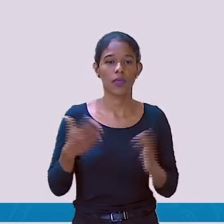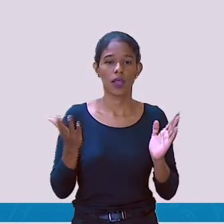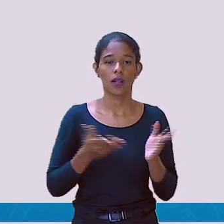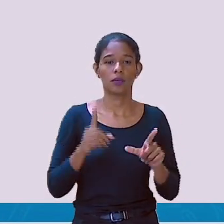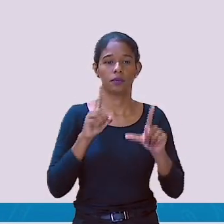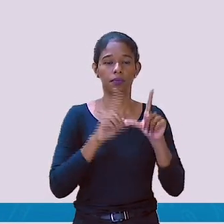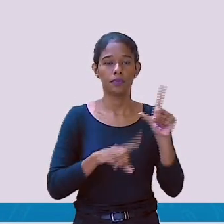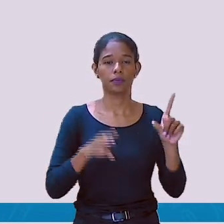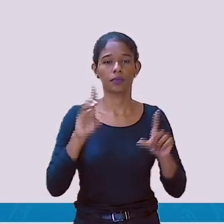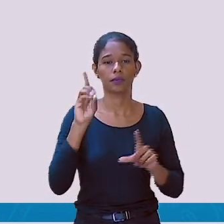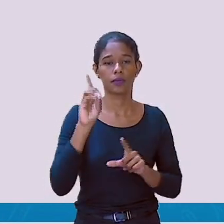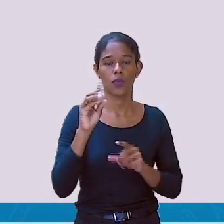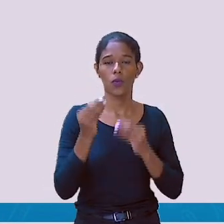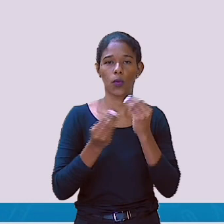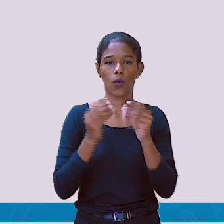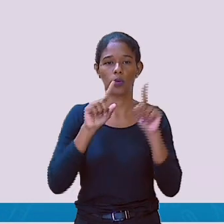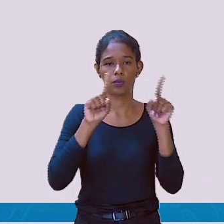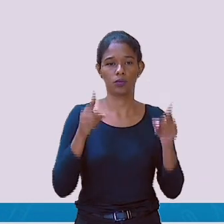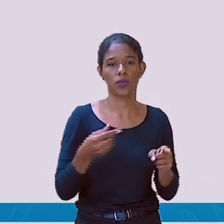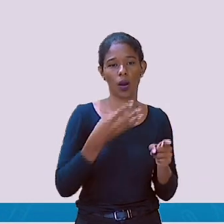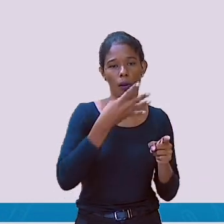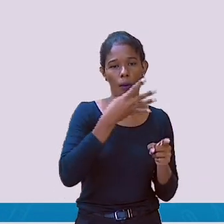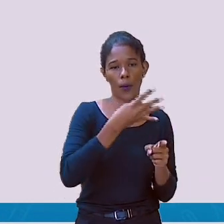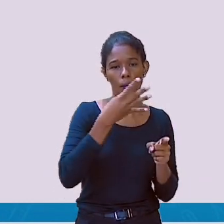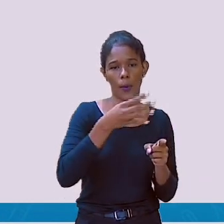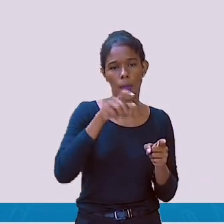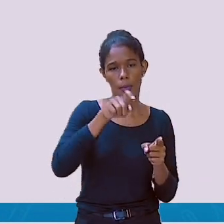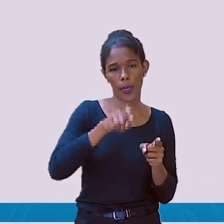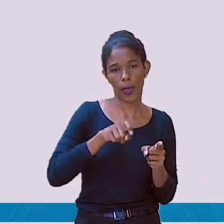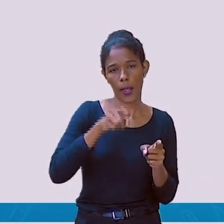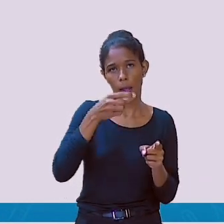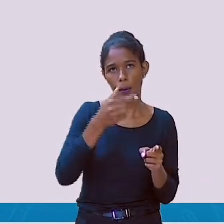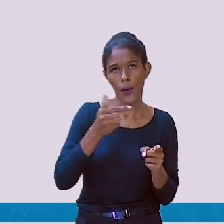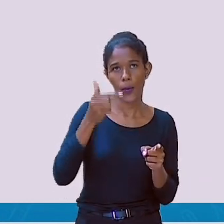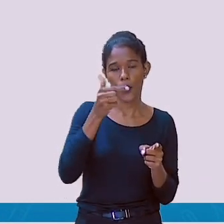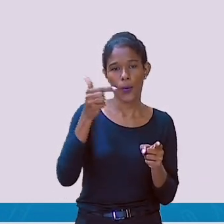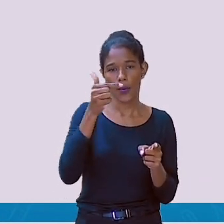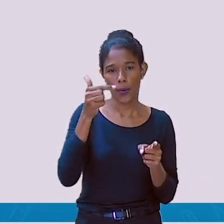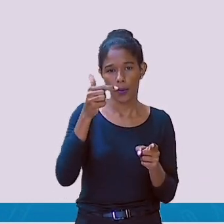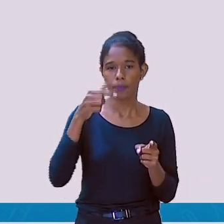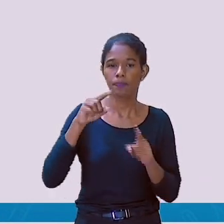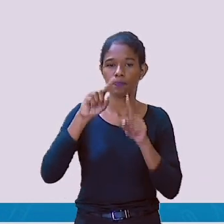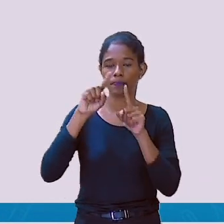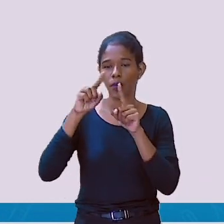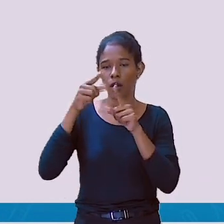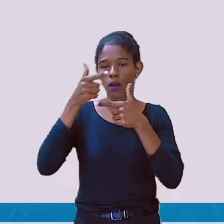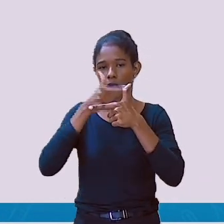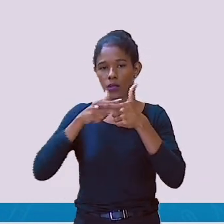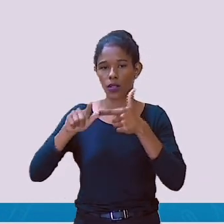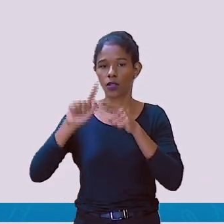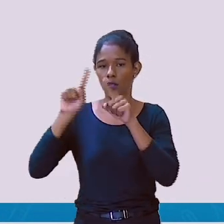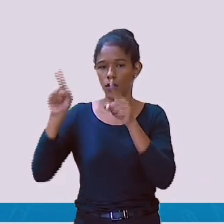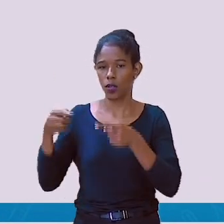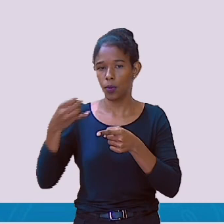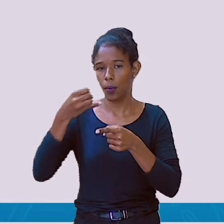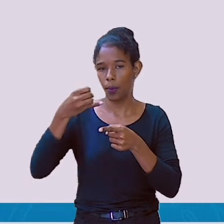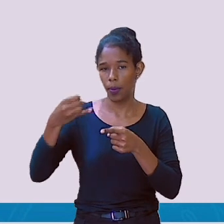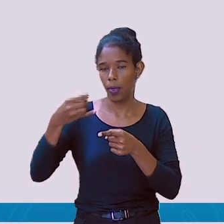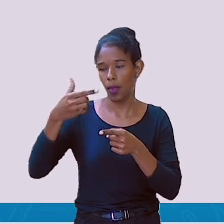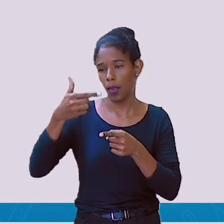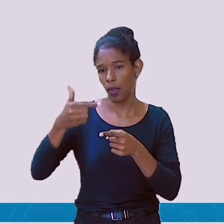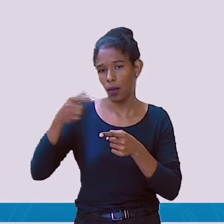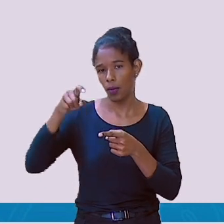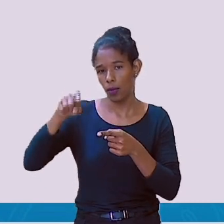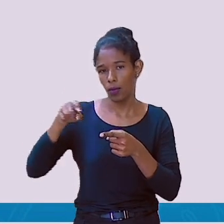44x elevado a 22 dividido por menos 2x elevado à oitava